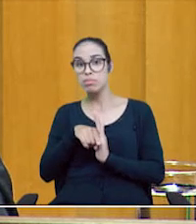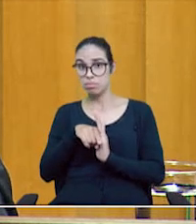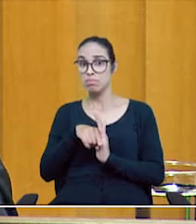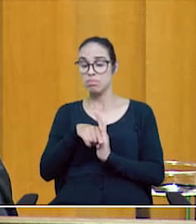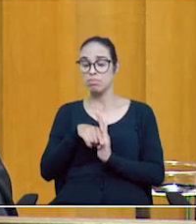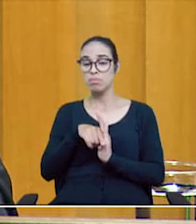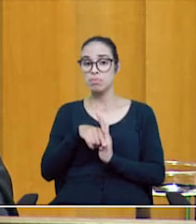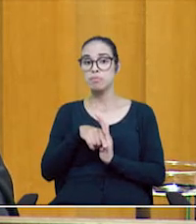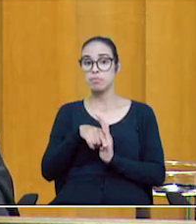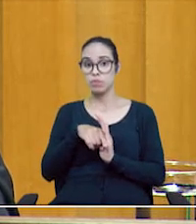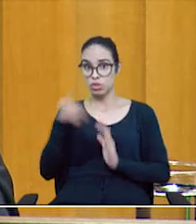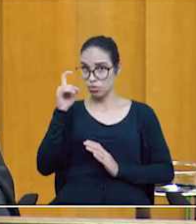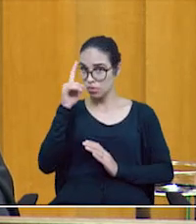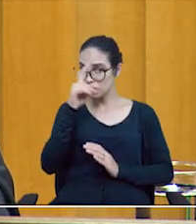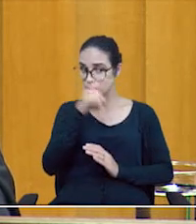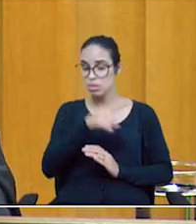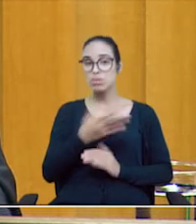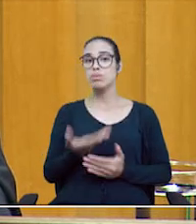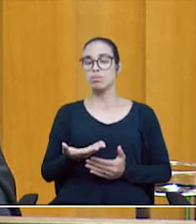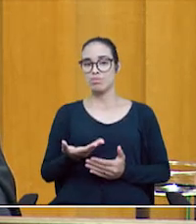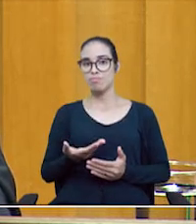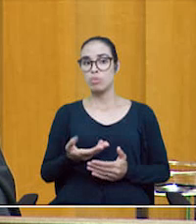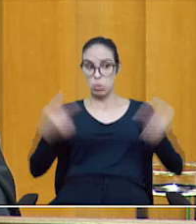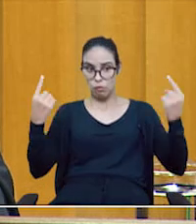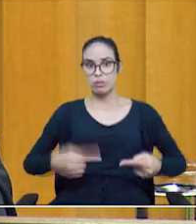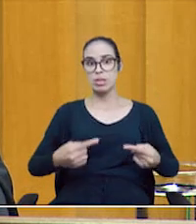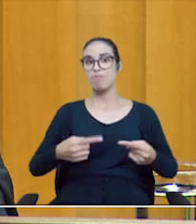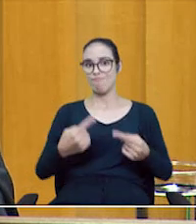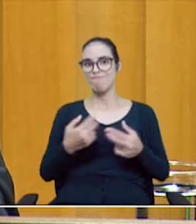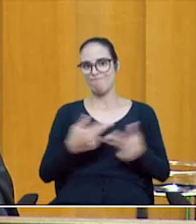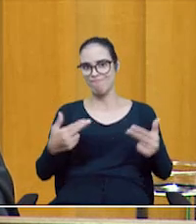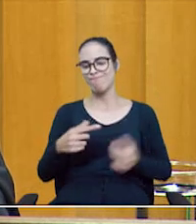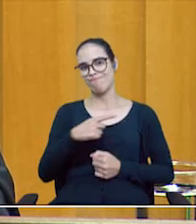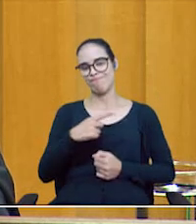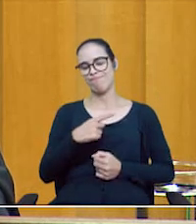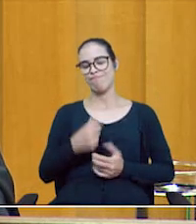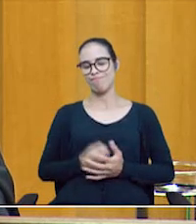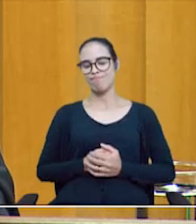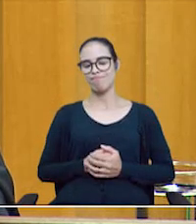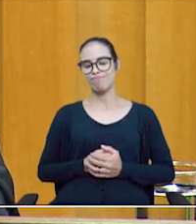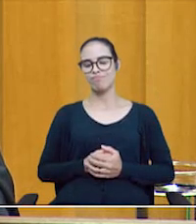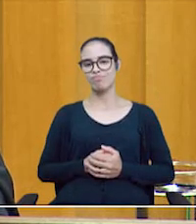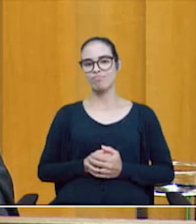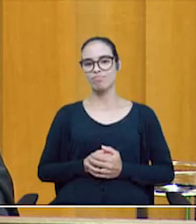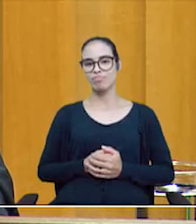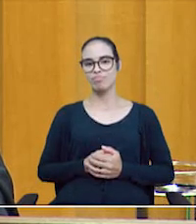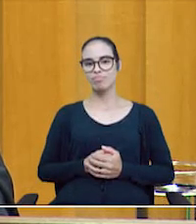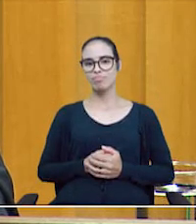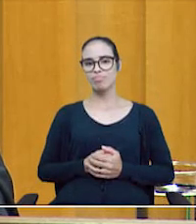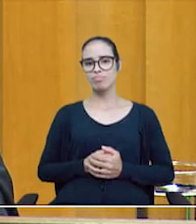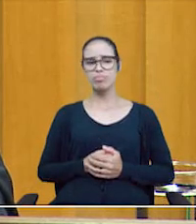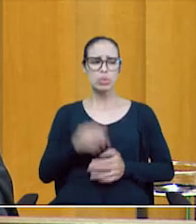tensões, distensões, conflitos, e todos, obviamente, movidos pelas melhores intenções e